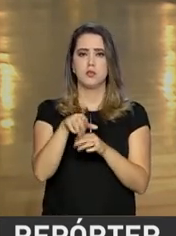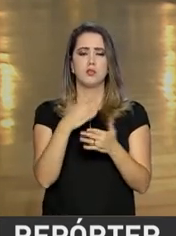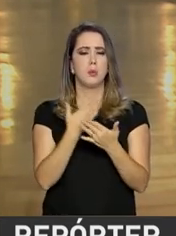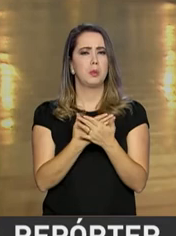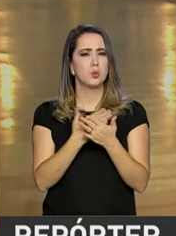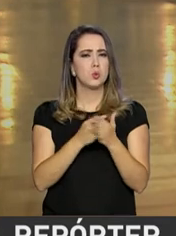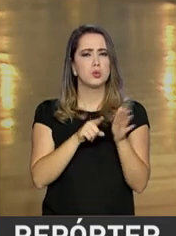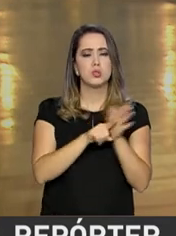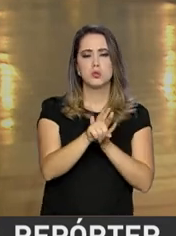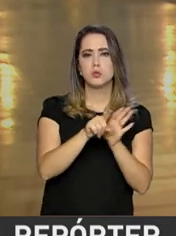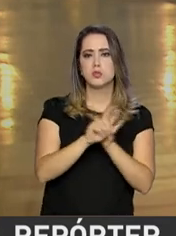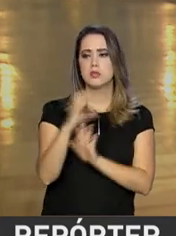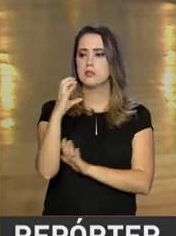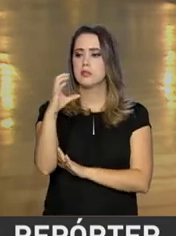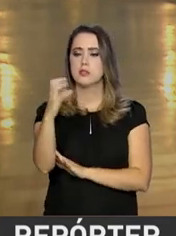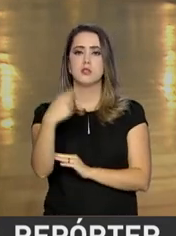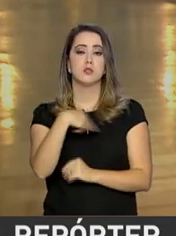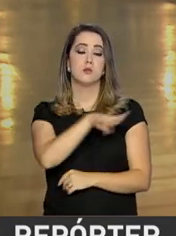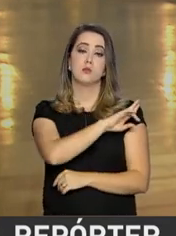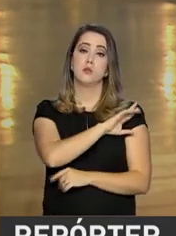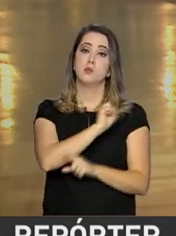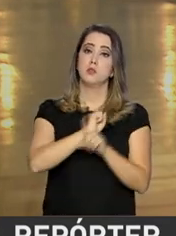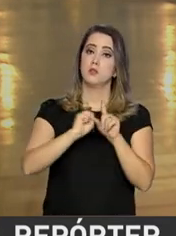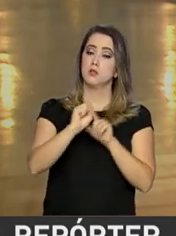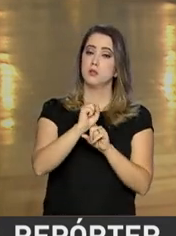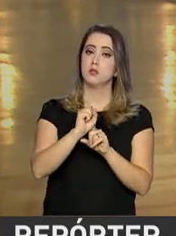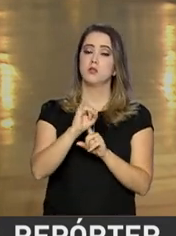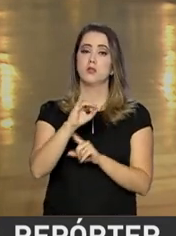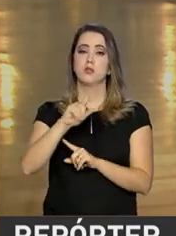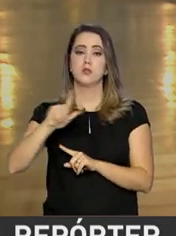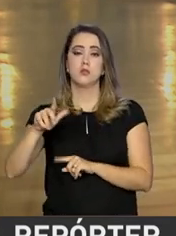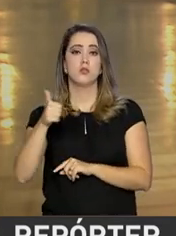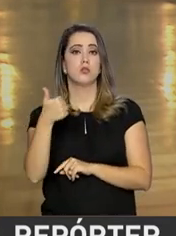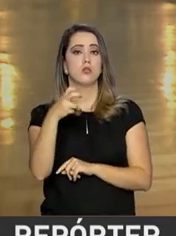acadêmicos e representantes da sociedade civil de 150 países.